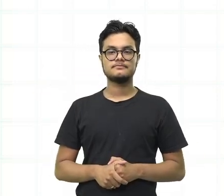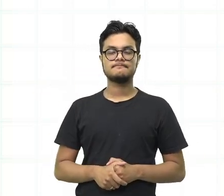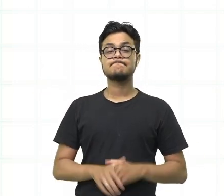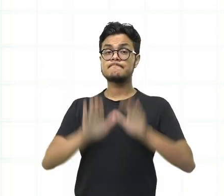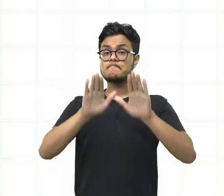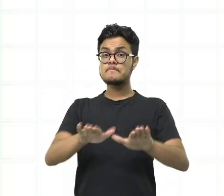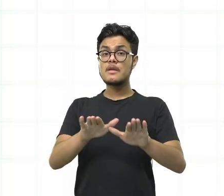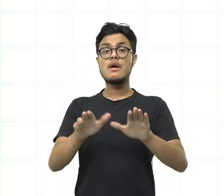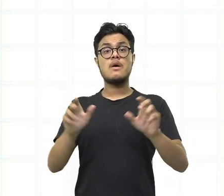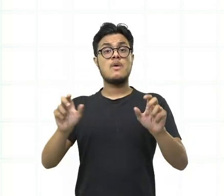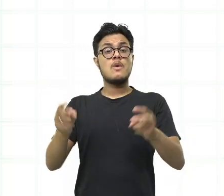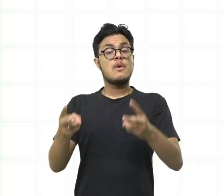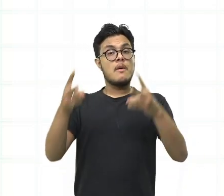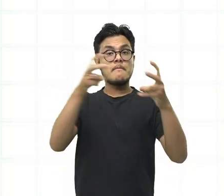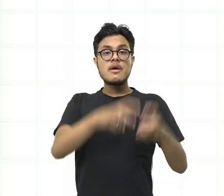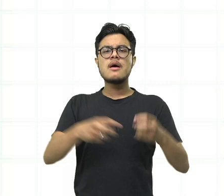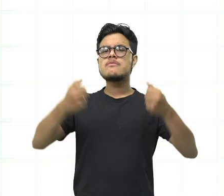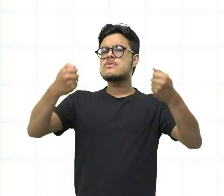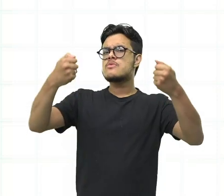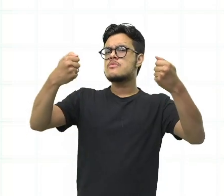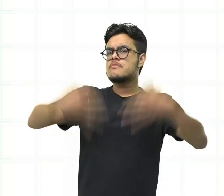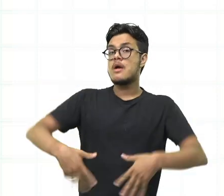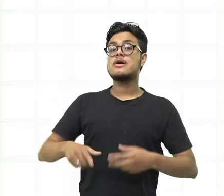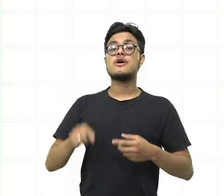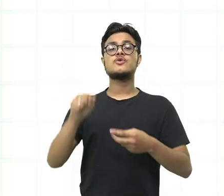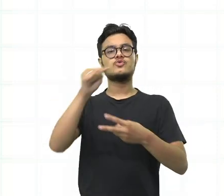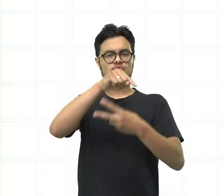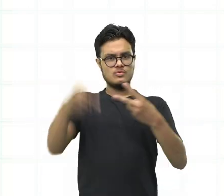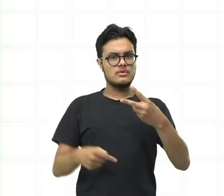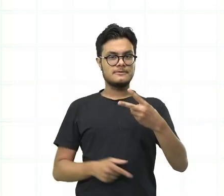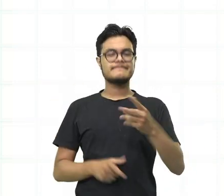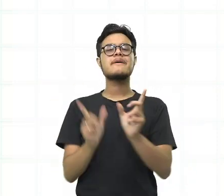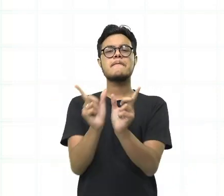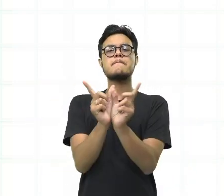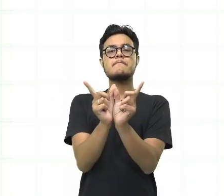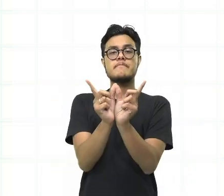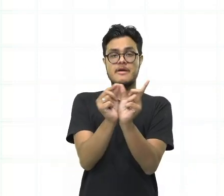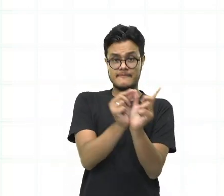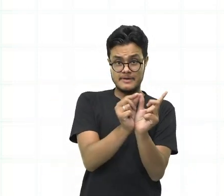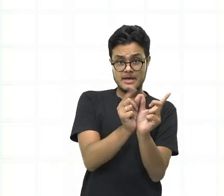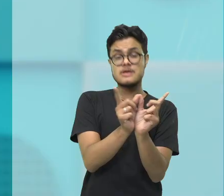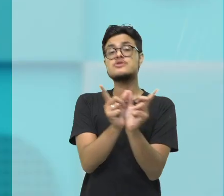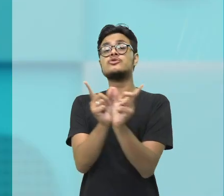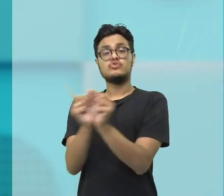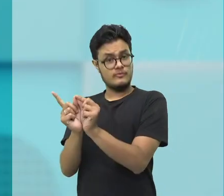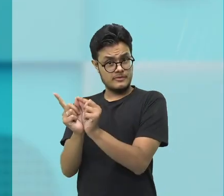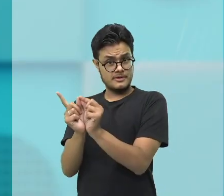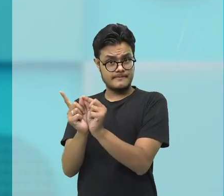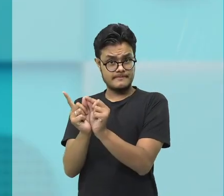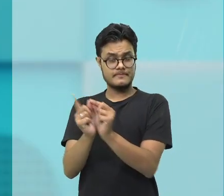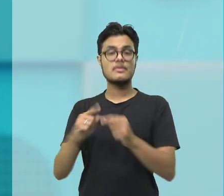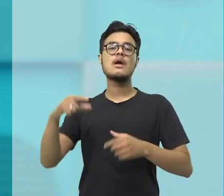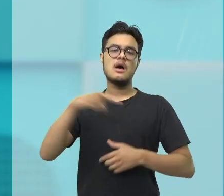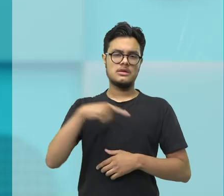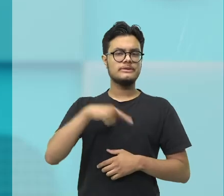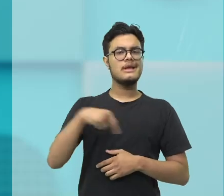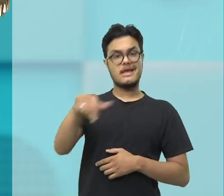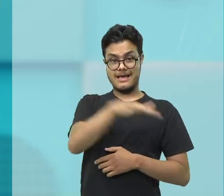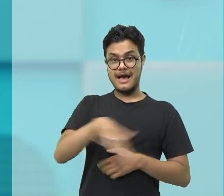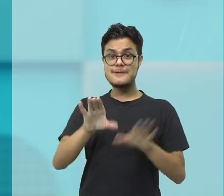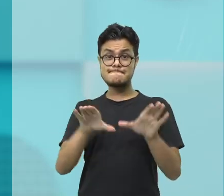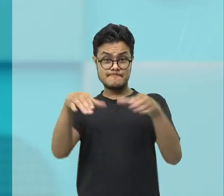Vocês perceberam aqui que nós falamos de duas derivações, né? Que onde traz o quê? Os afixos de